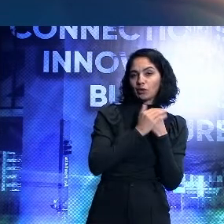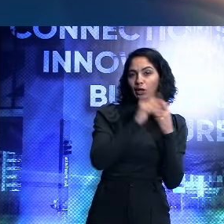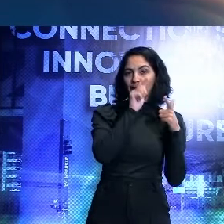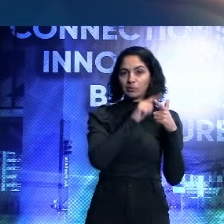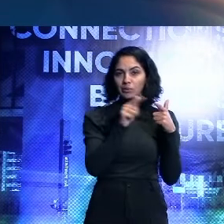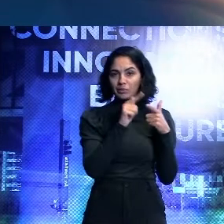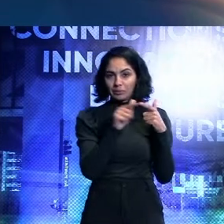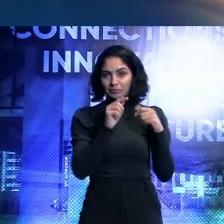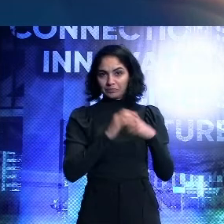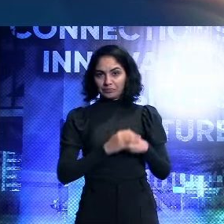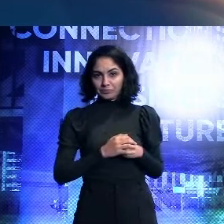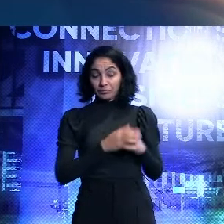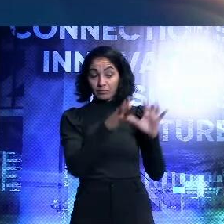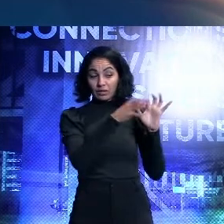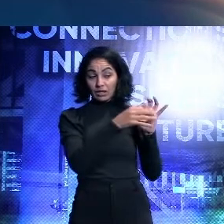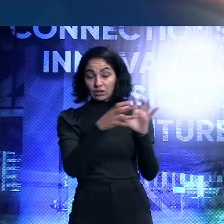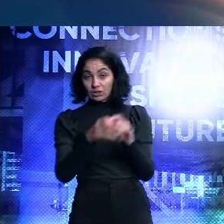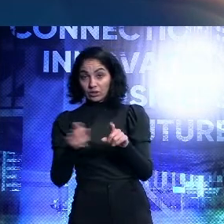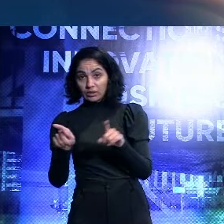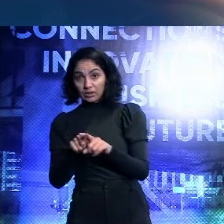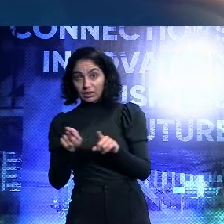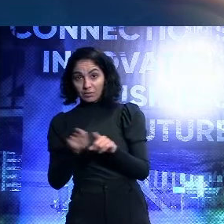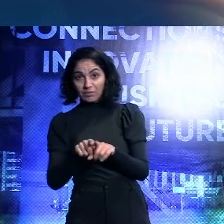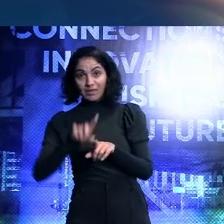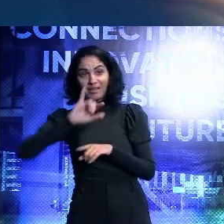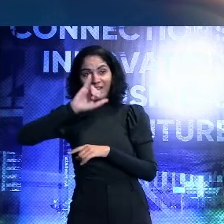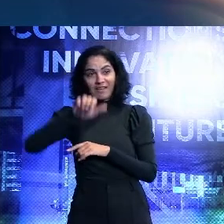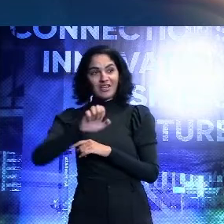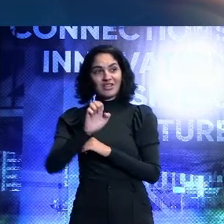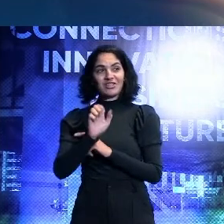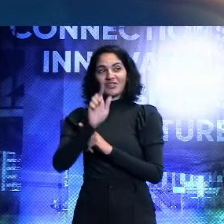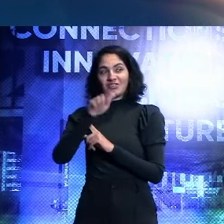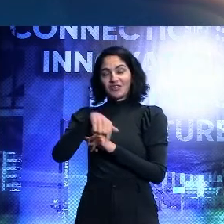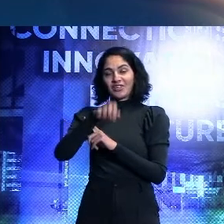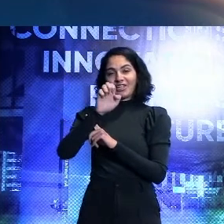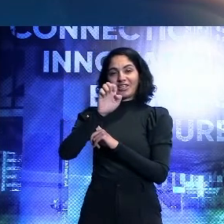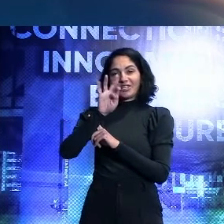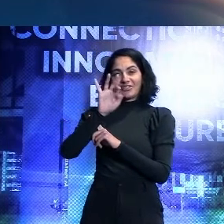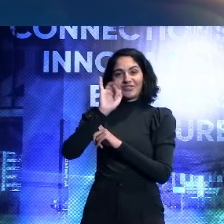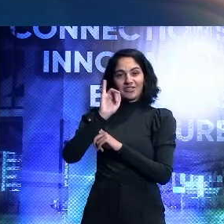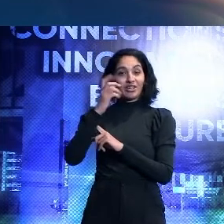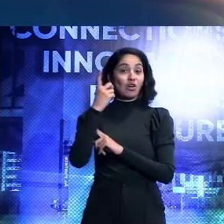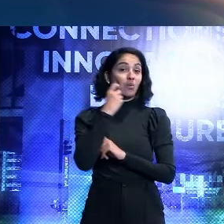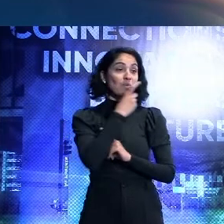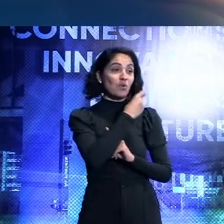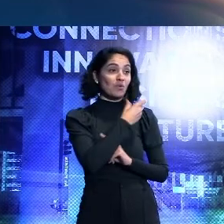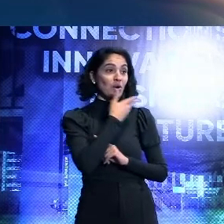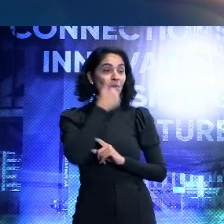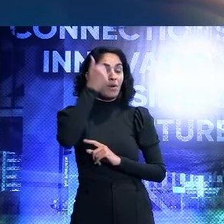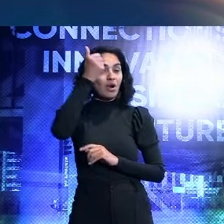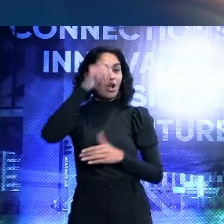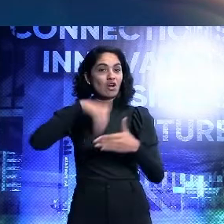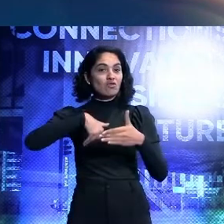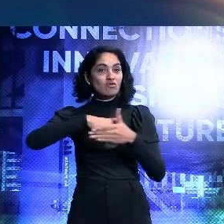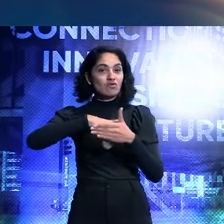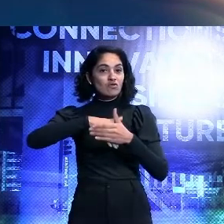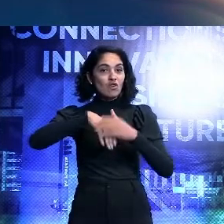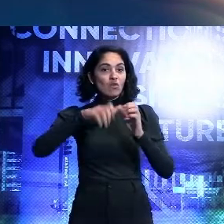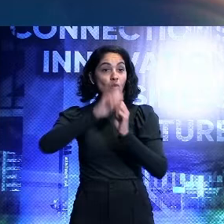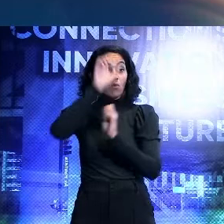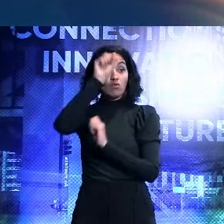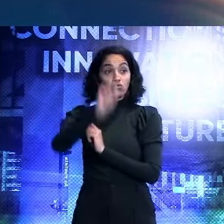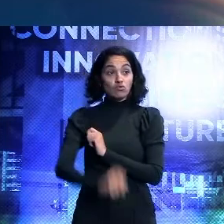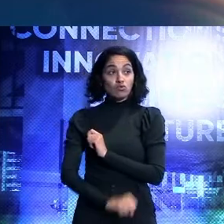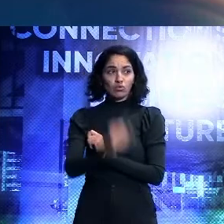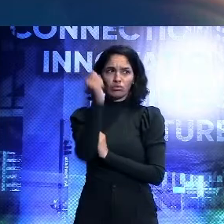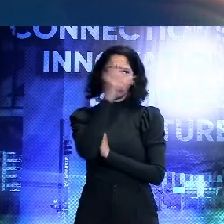E nesse contexto, valendo o Jequiti da Eliana, pessoal. Qual é o maior time de futebol do sul do Brasil? Essa pergunta é